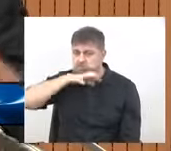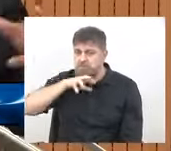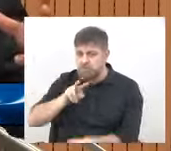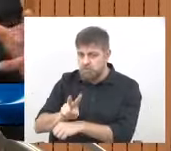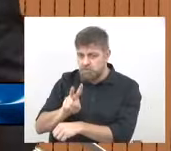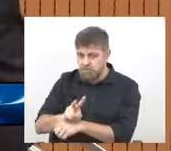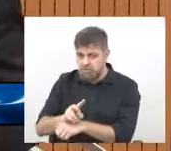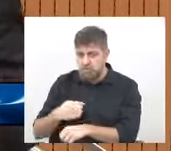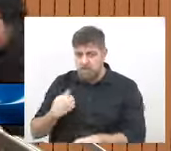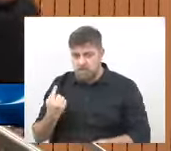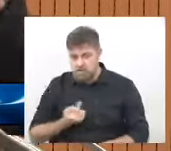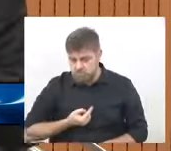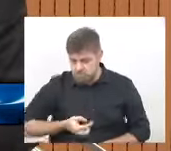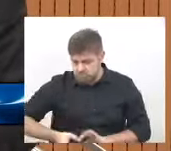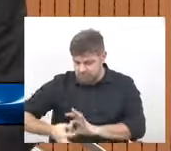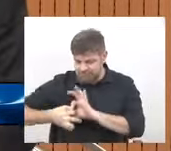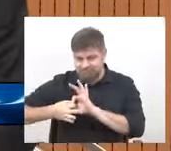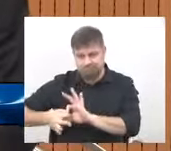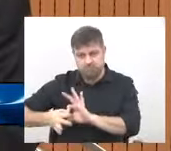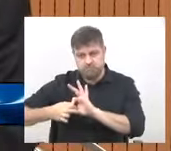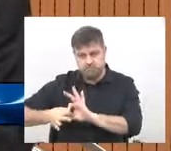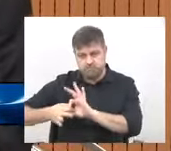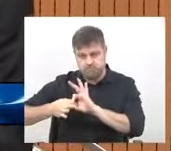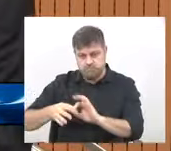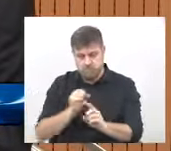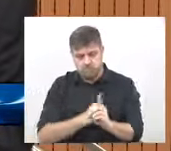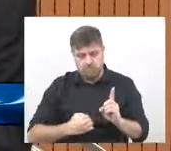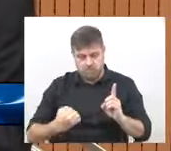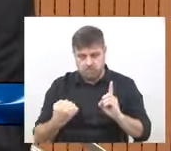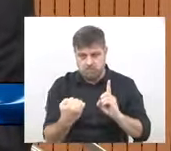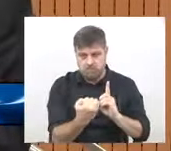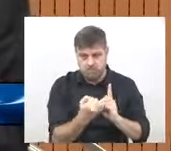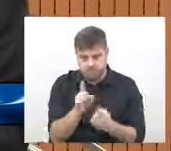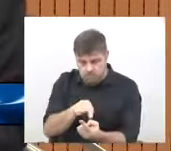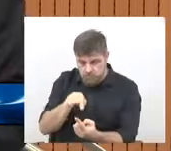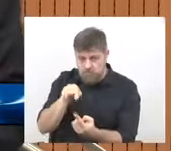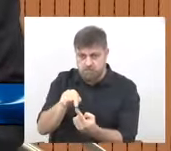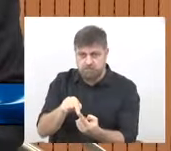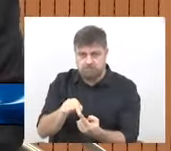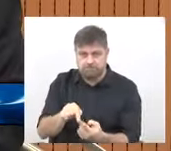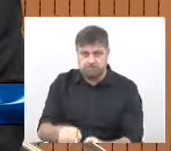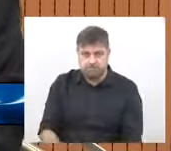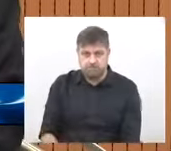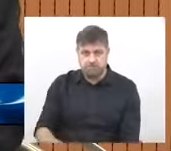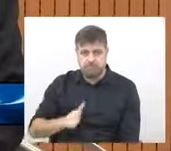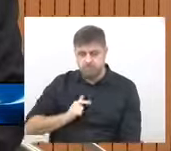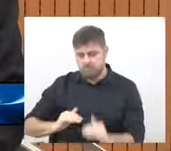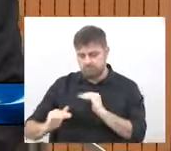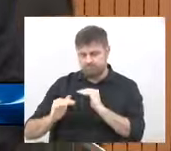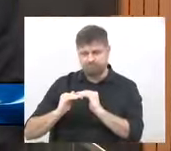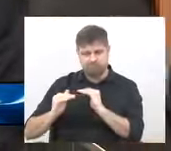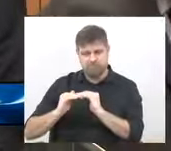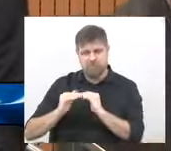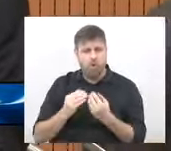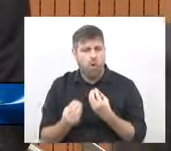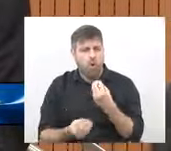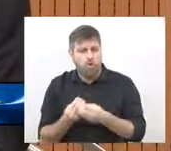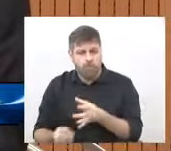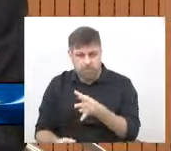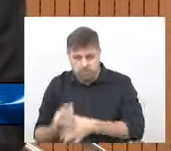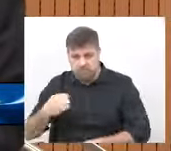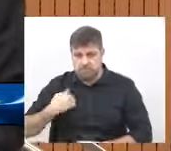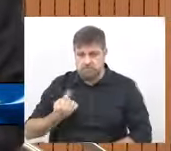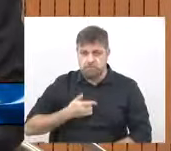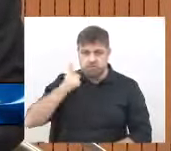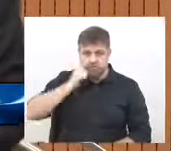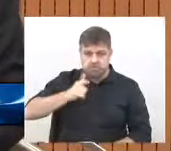que todos nós juntos nos unamos como sociedade na busca do equilíbrio social. E o equilíbrio social só se dá quando nós